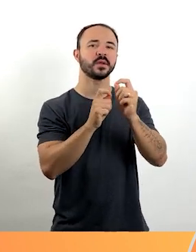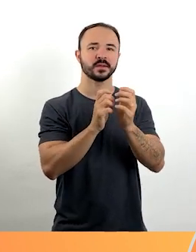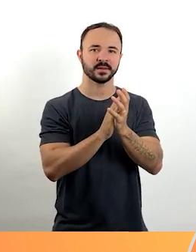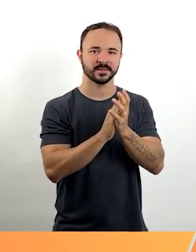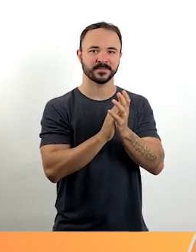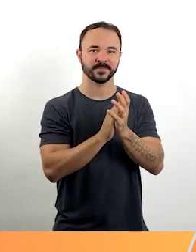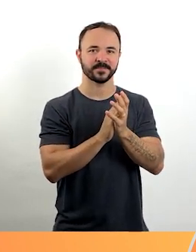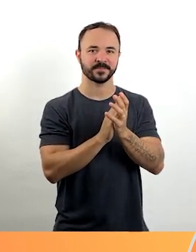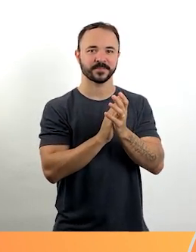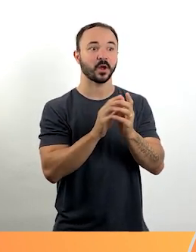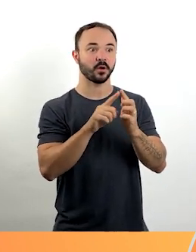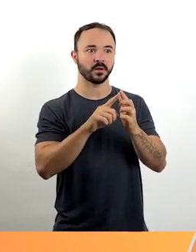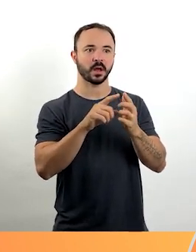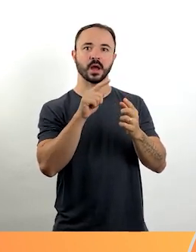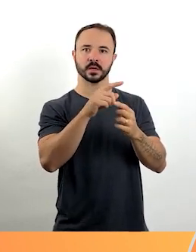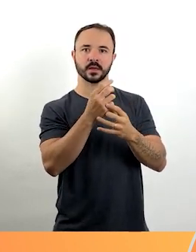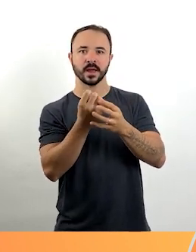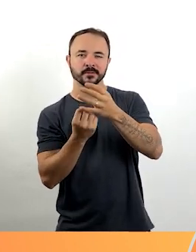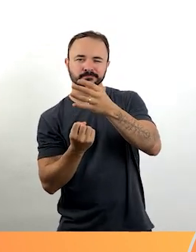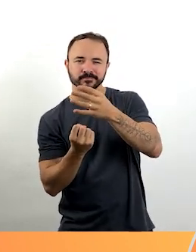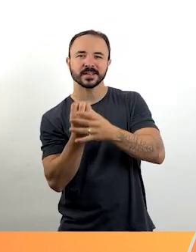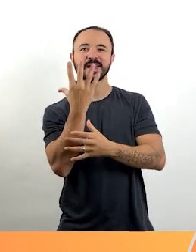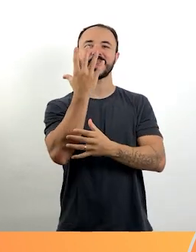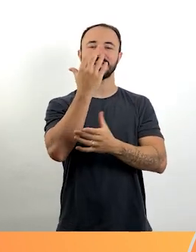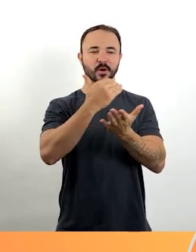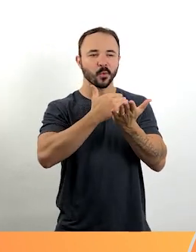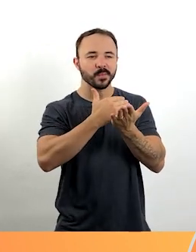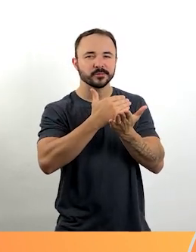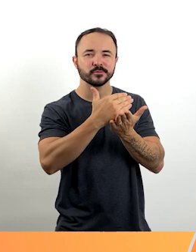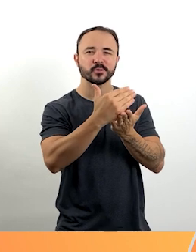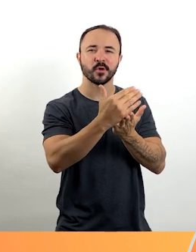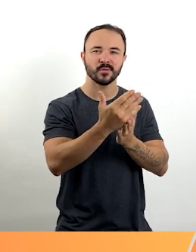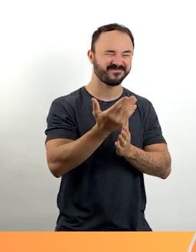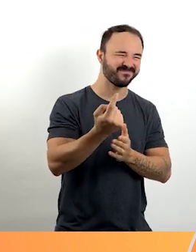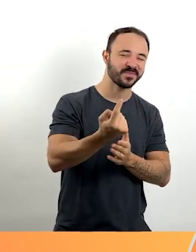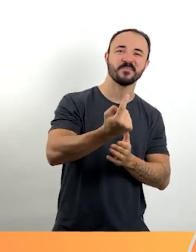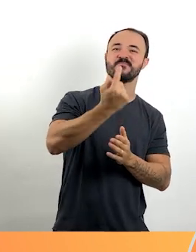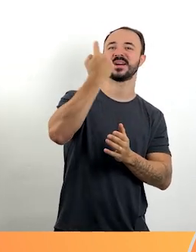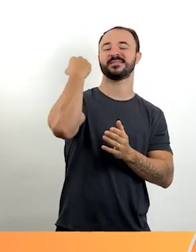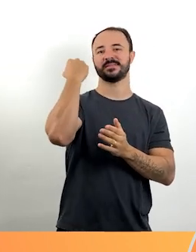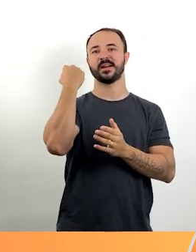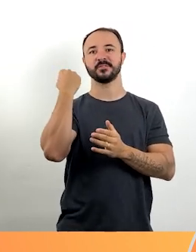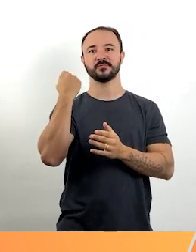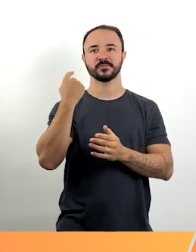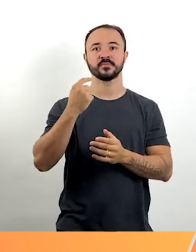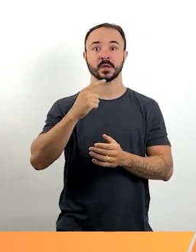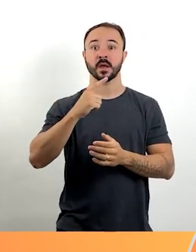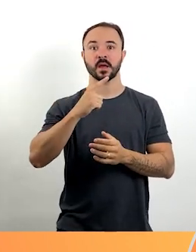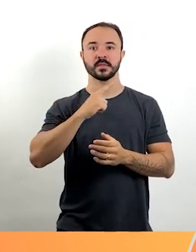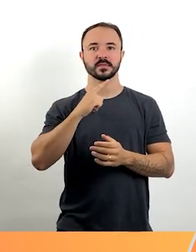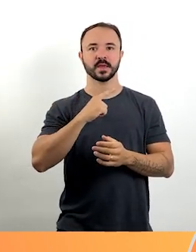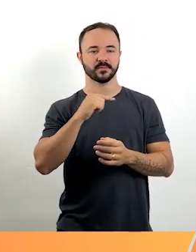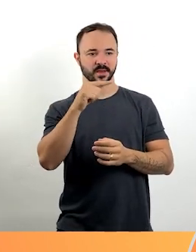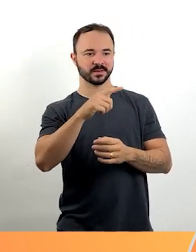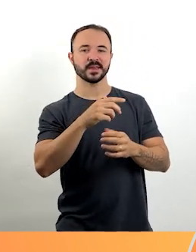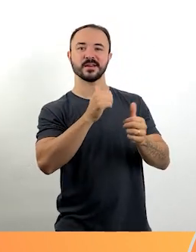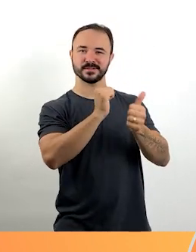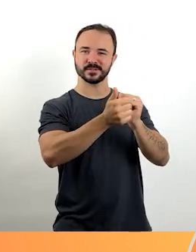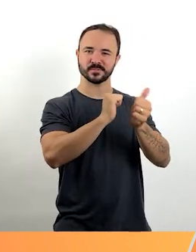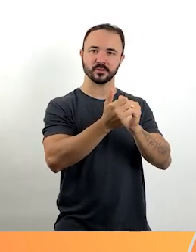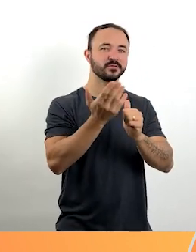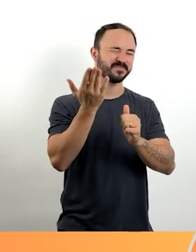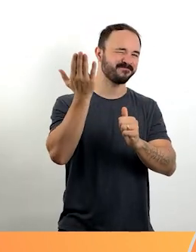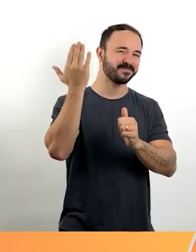que a sua origem ela é atribuída à pona, né? O primeiro vertente do badminton